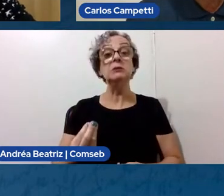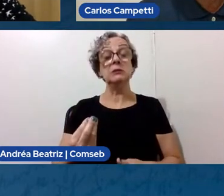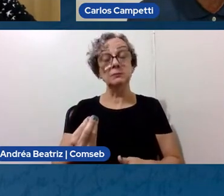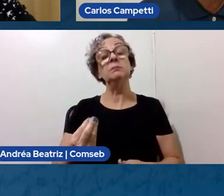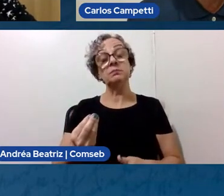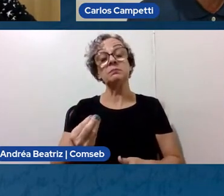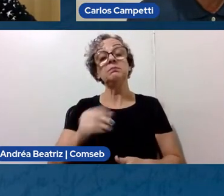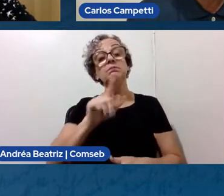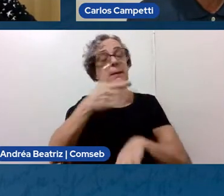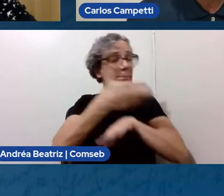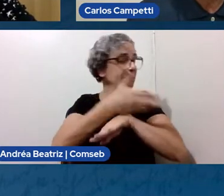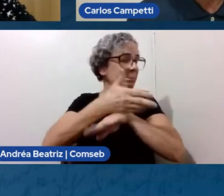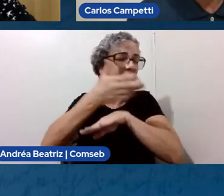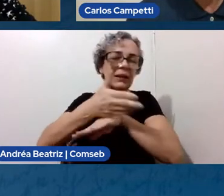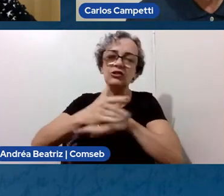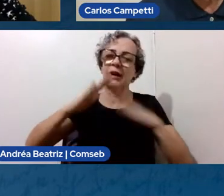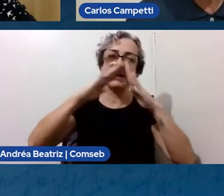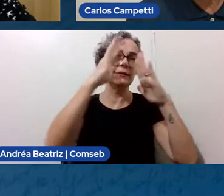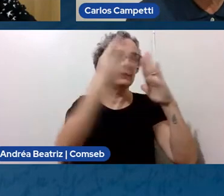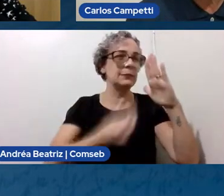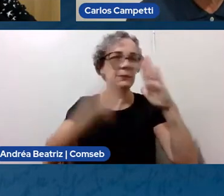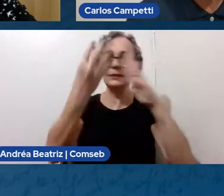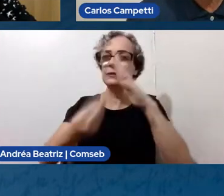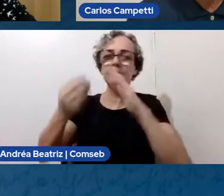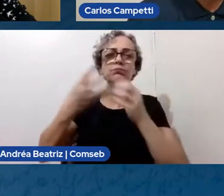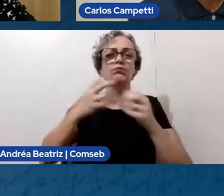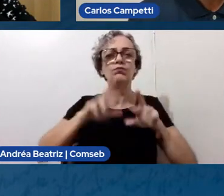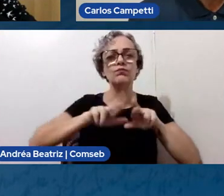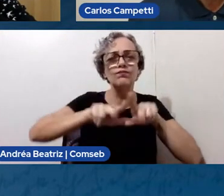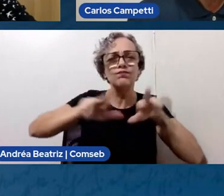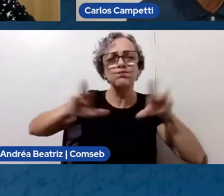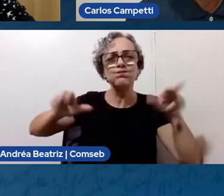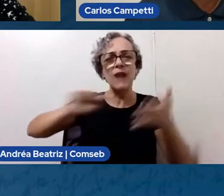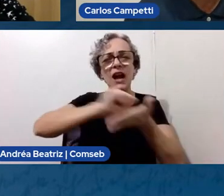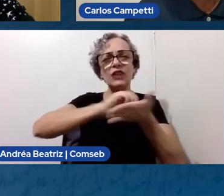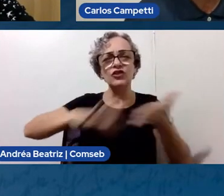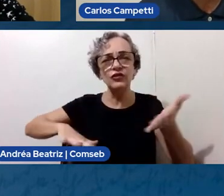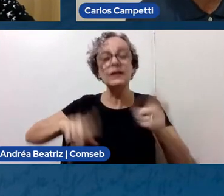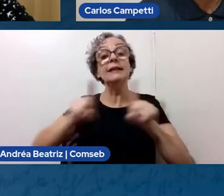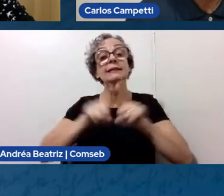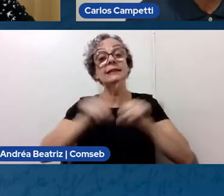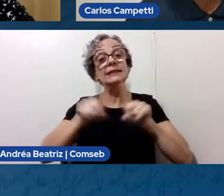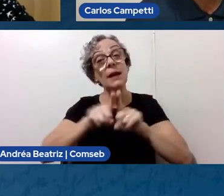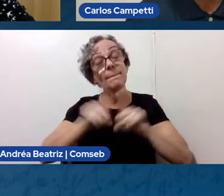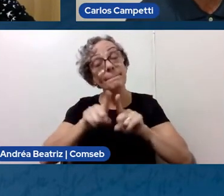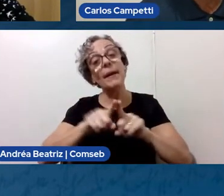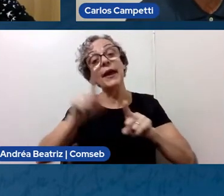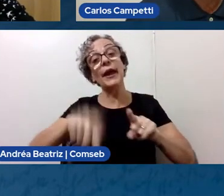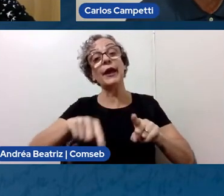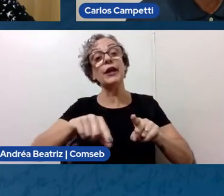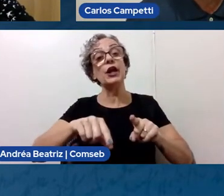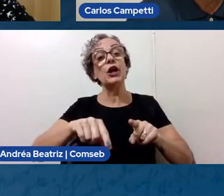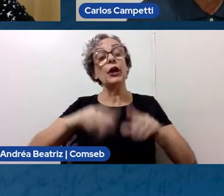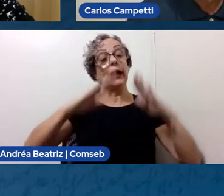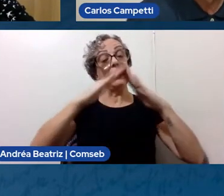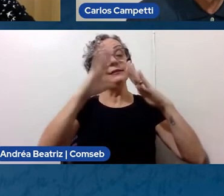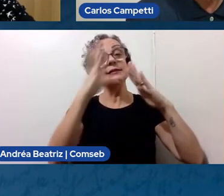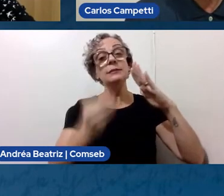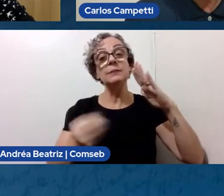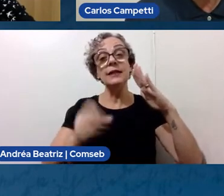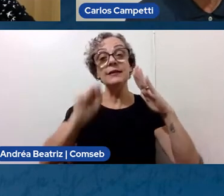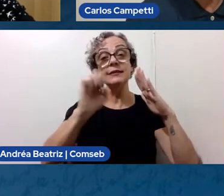vários centros espíritas, várias atividades, inclusive do Centro Espírita Sem Fronteiras, que foi criado há pouco tempo, completamente